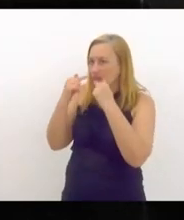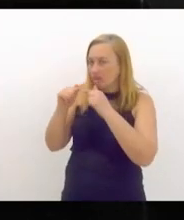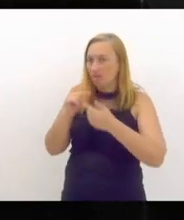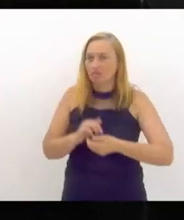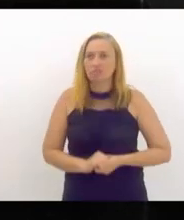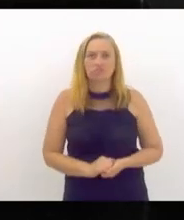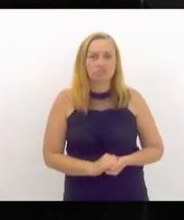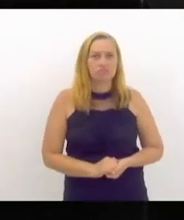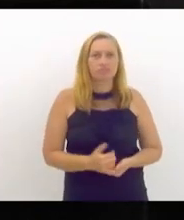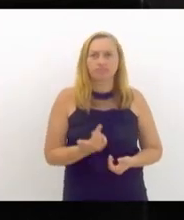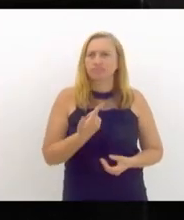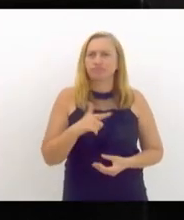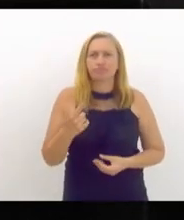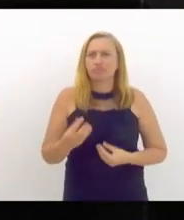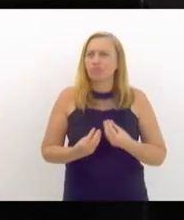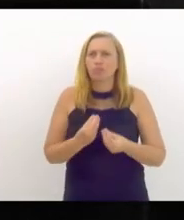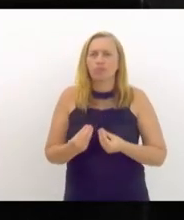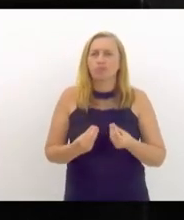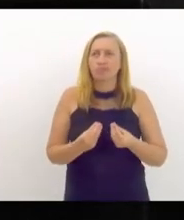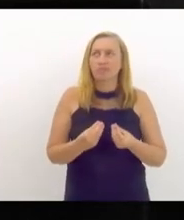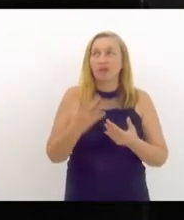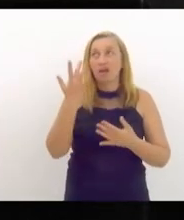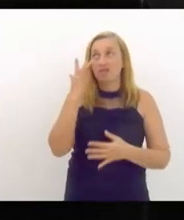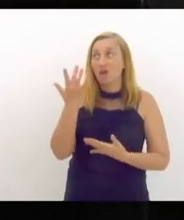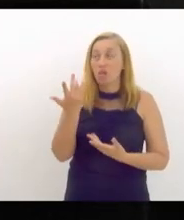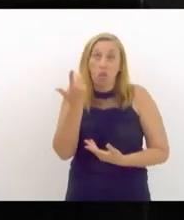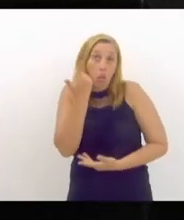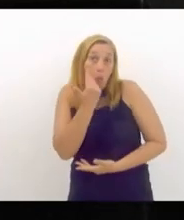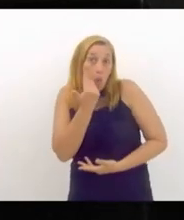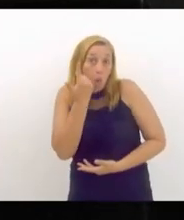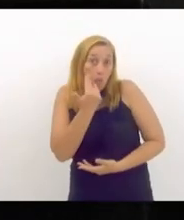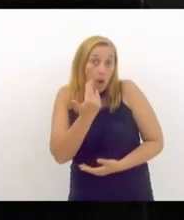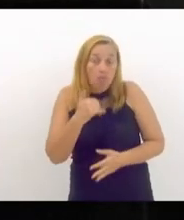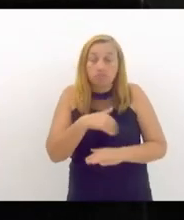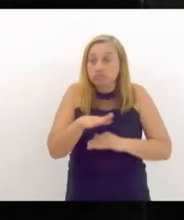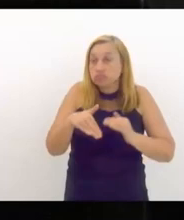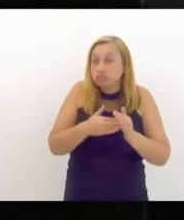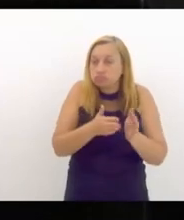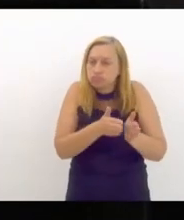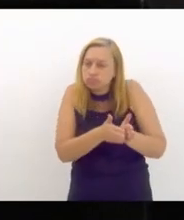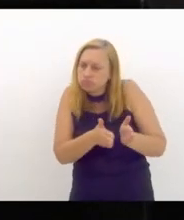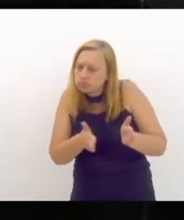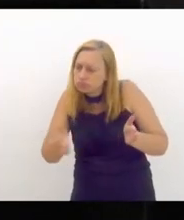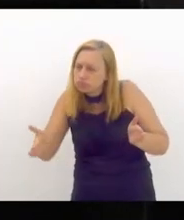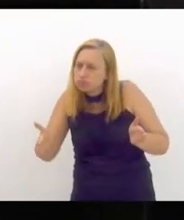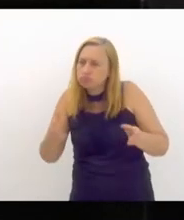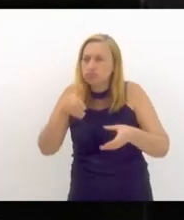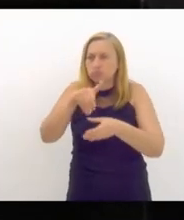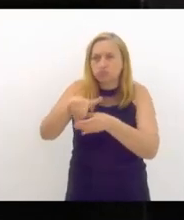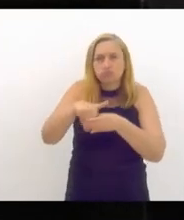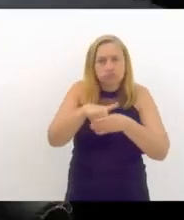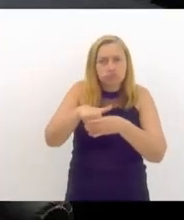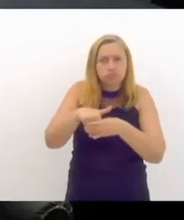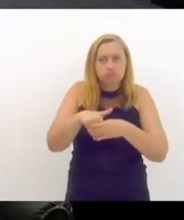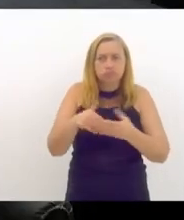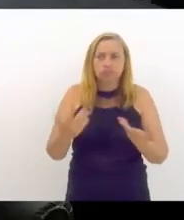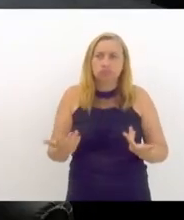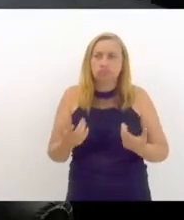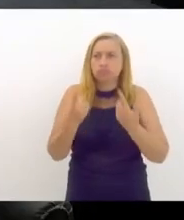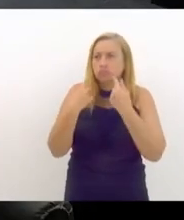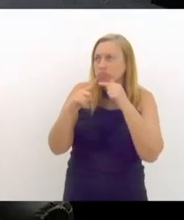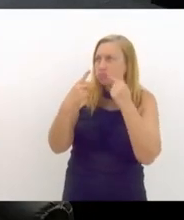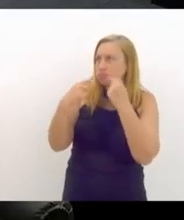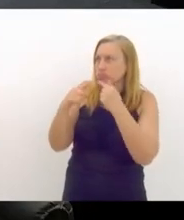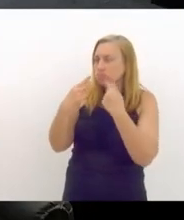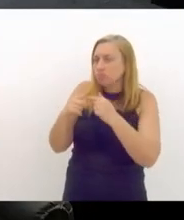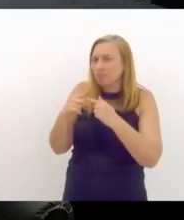Não dá para a gente achar razoável que todo o processo eleitoral seja questionado